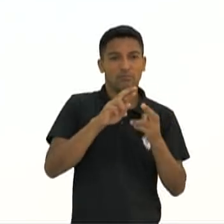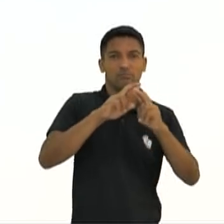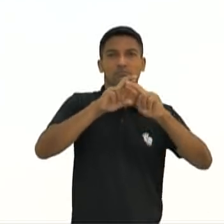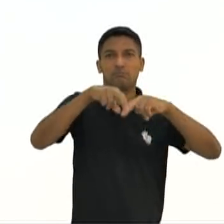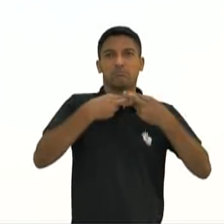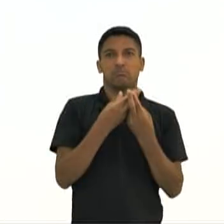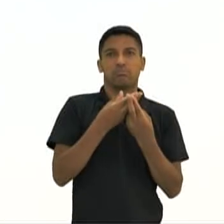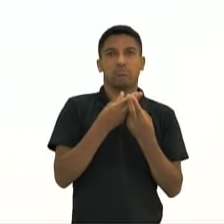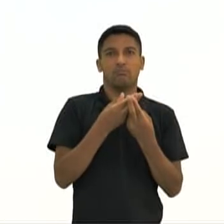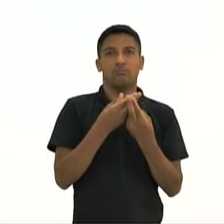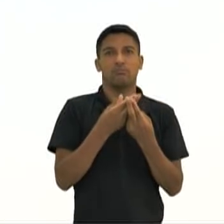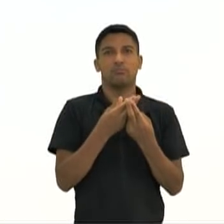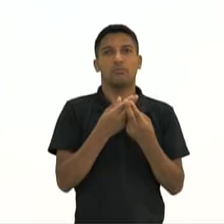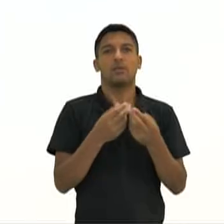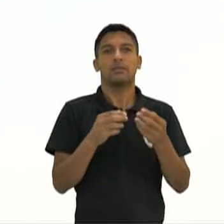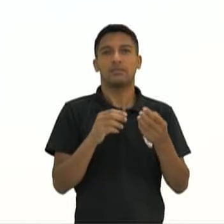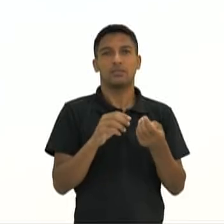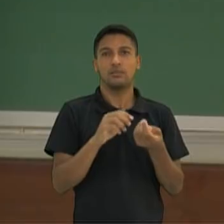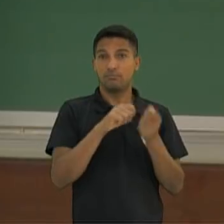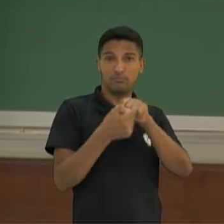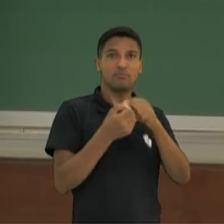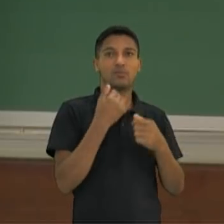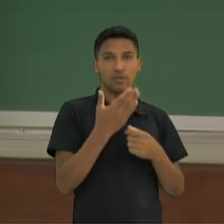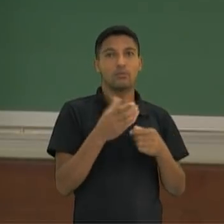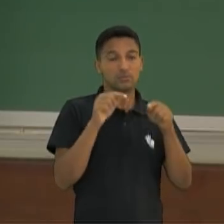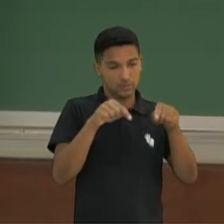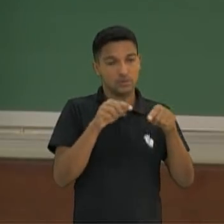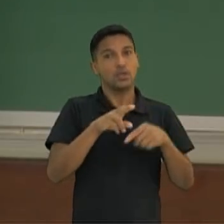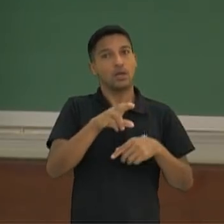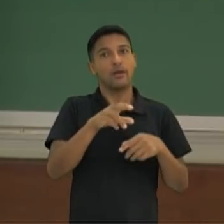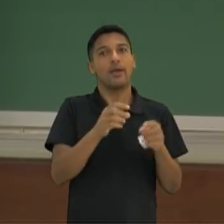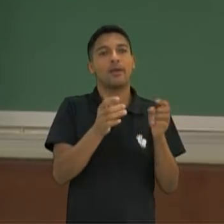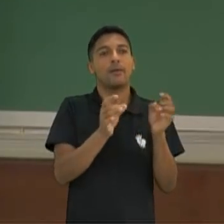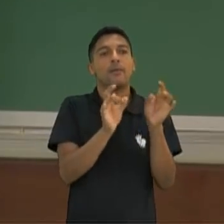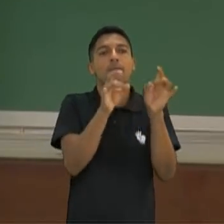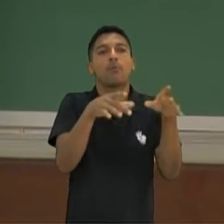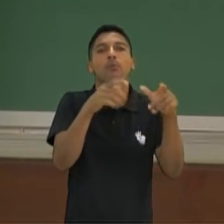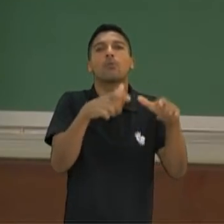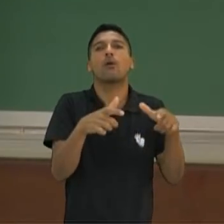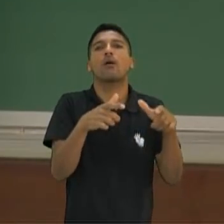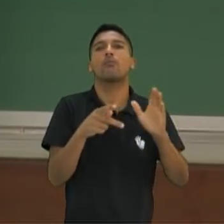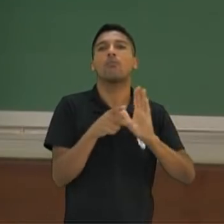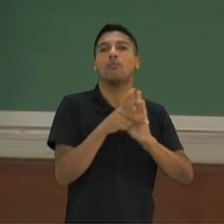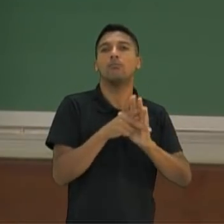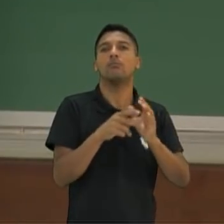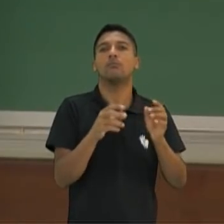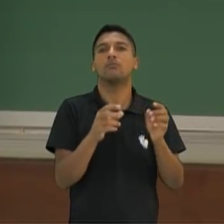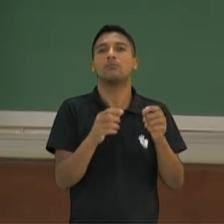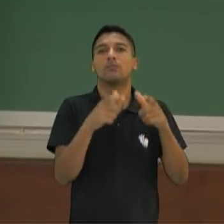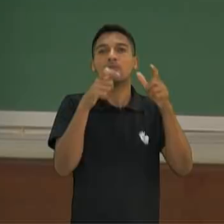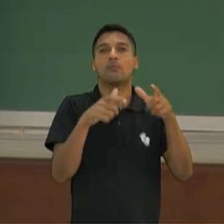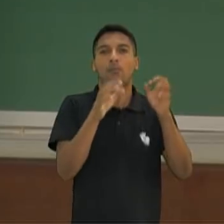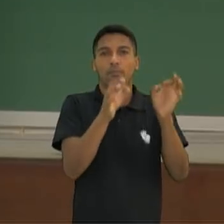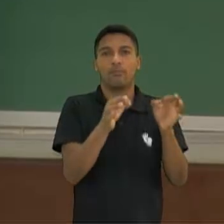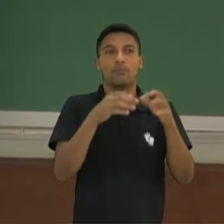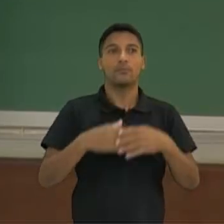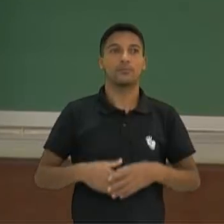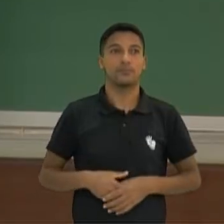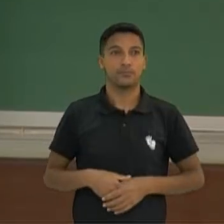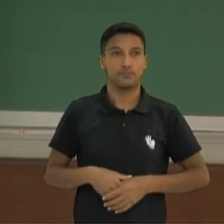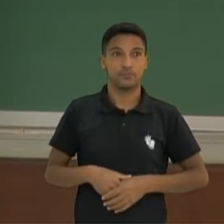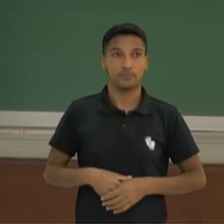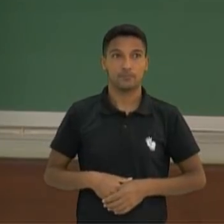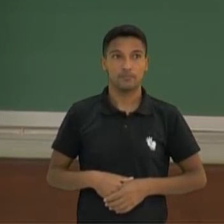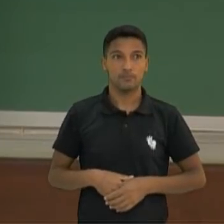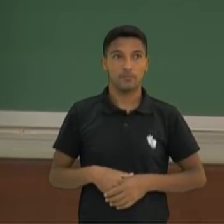disso, nós temos uma problemática principal, fazendo com que a gente reflita novamente sobre a questão separação.